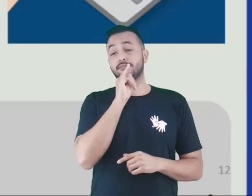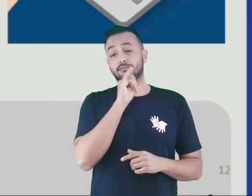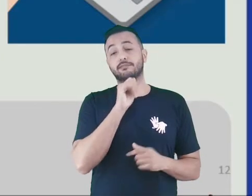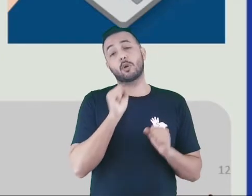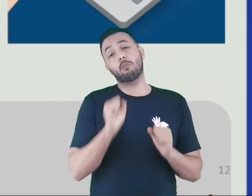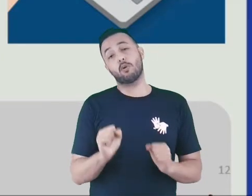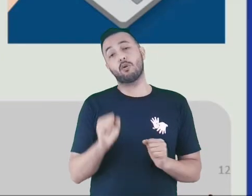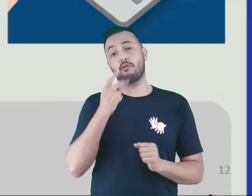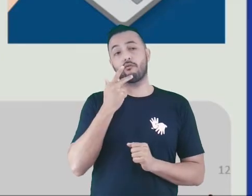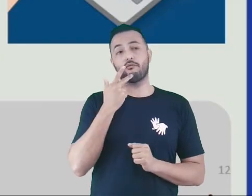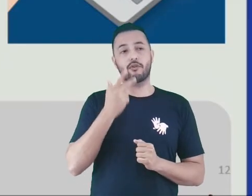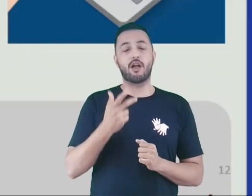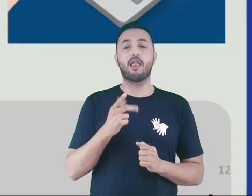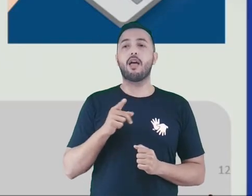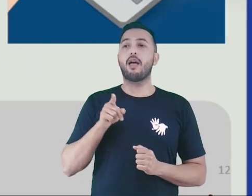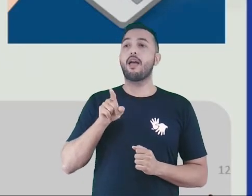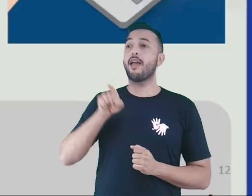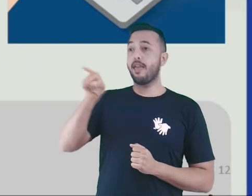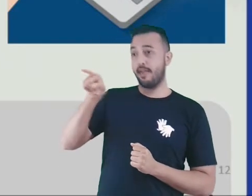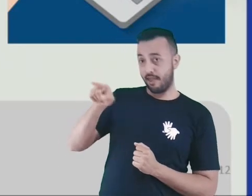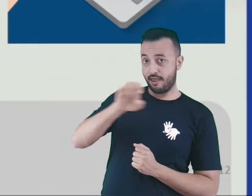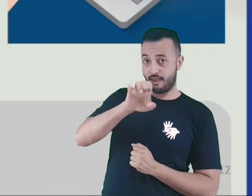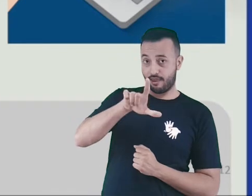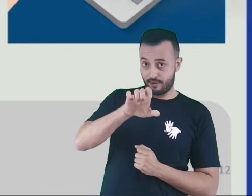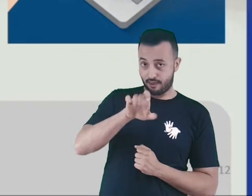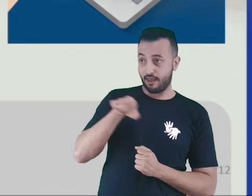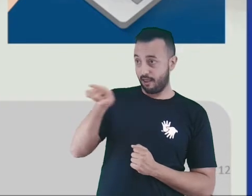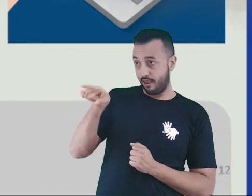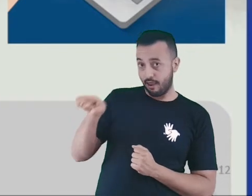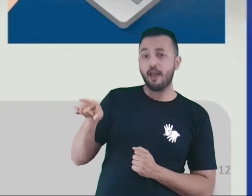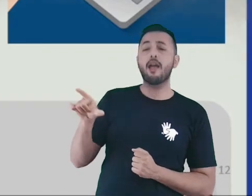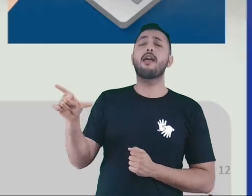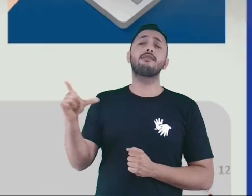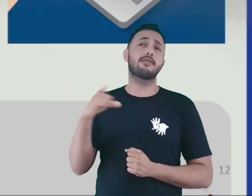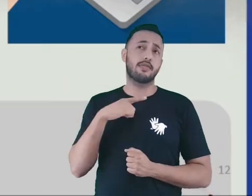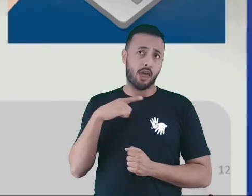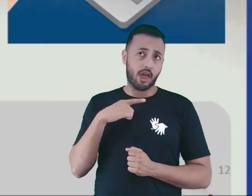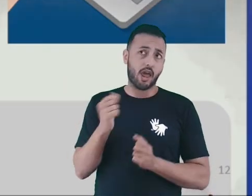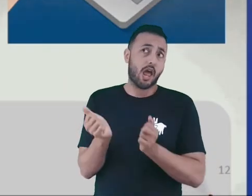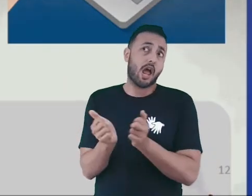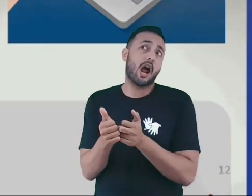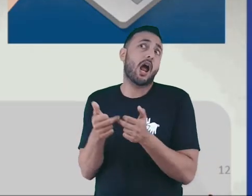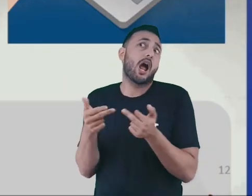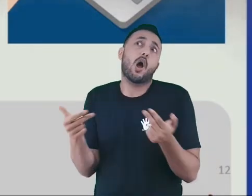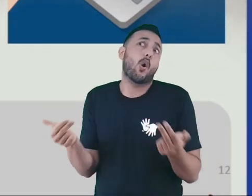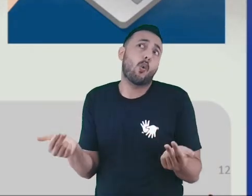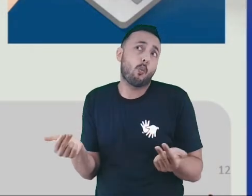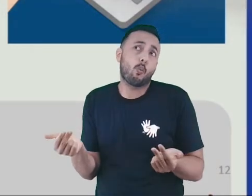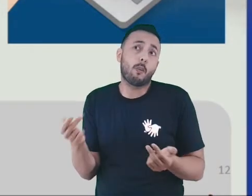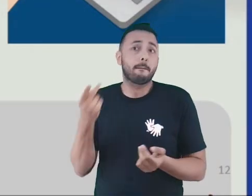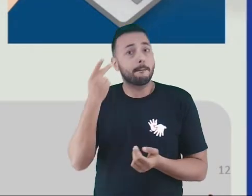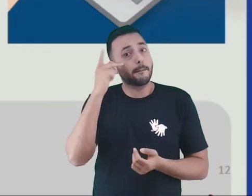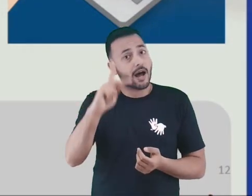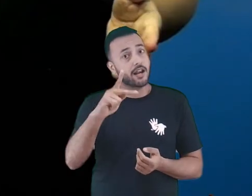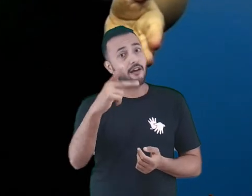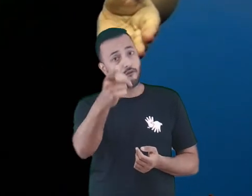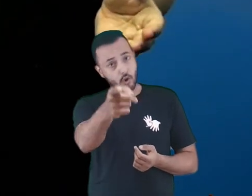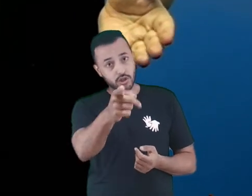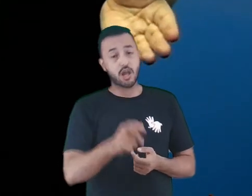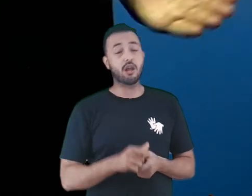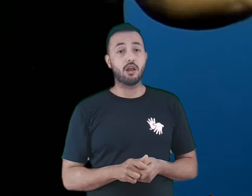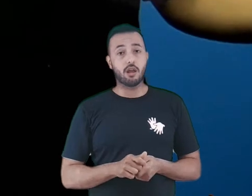aqui: ele tem algo para você. Ou